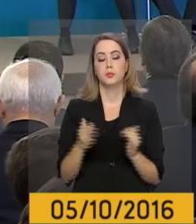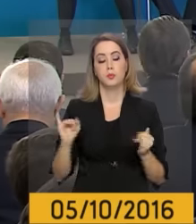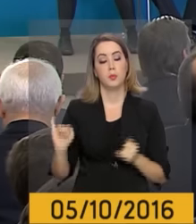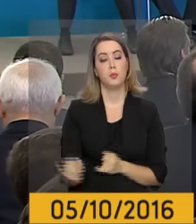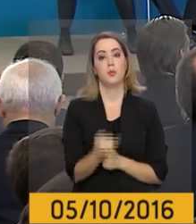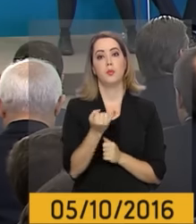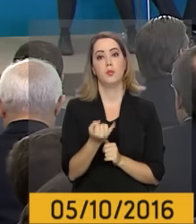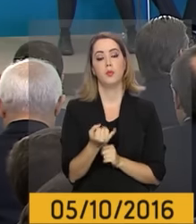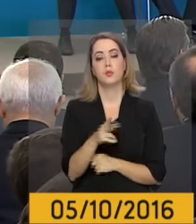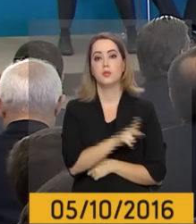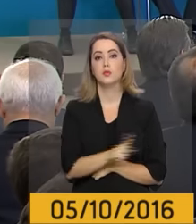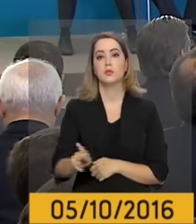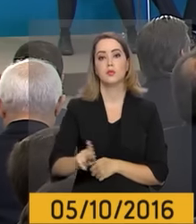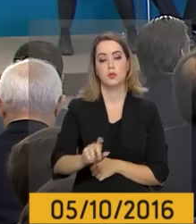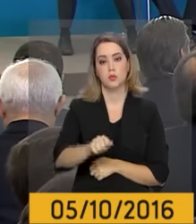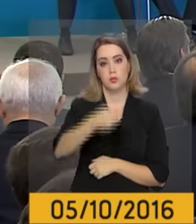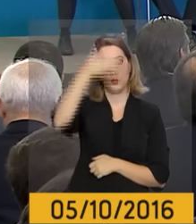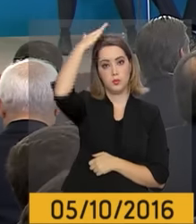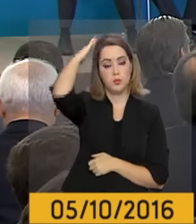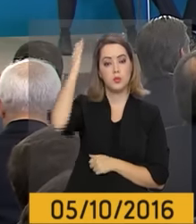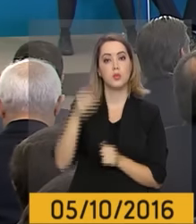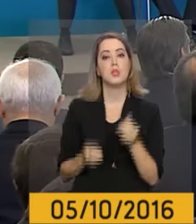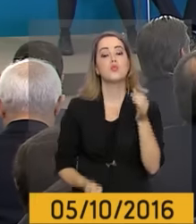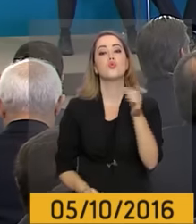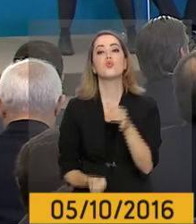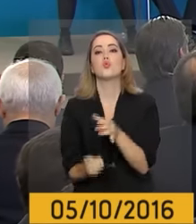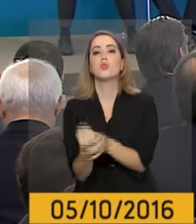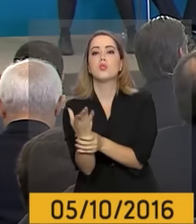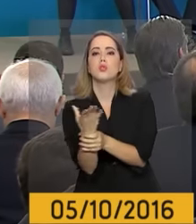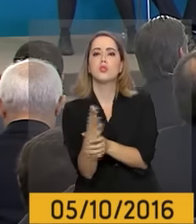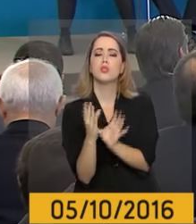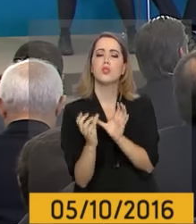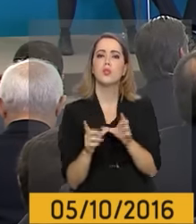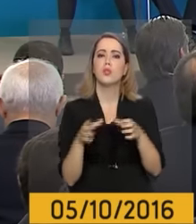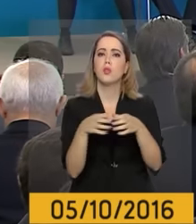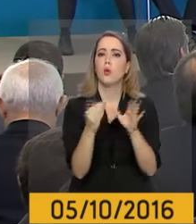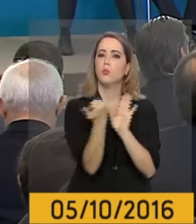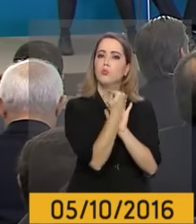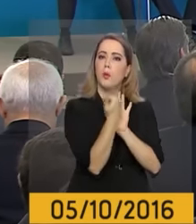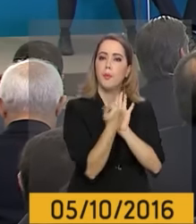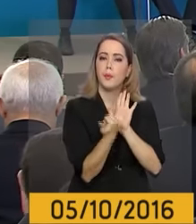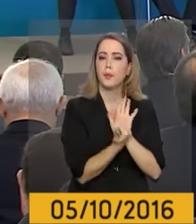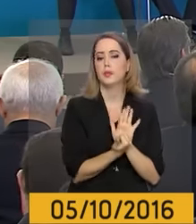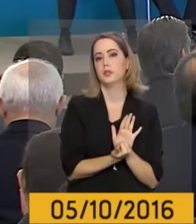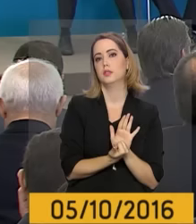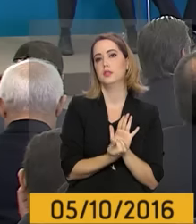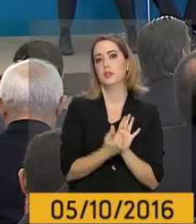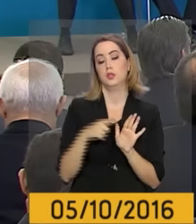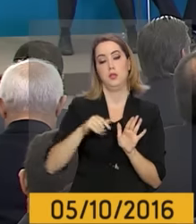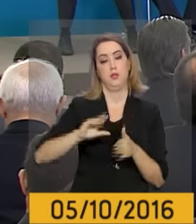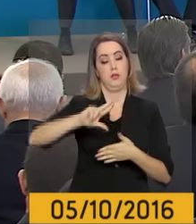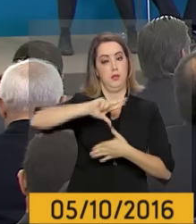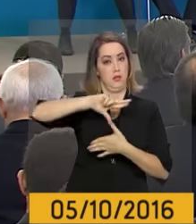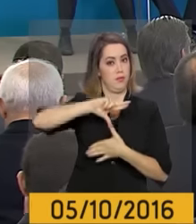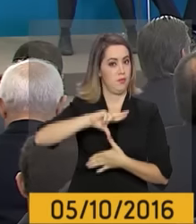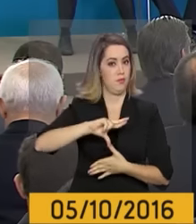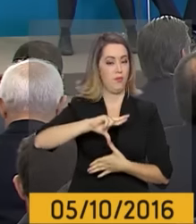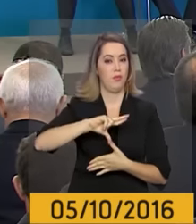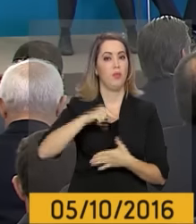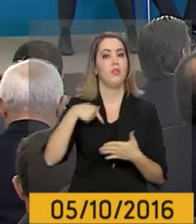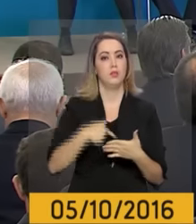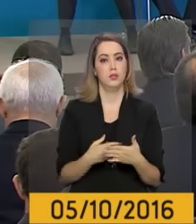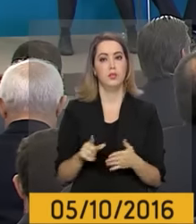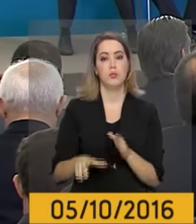que o presidente Temer está nos dando de criar um programa. Talvez na América Latina vai ser o programa com